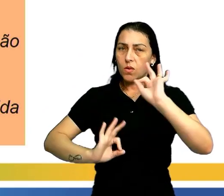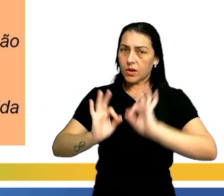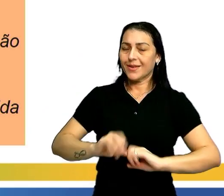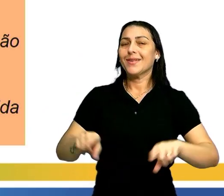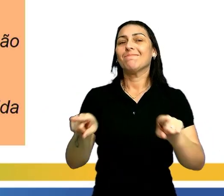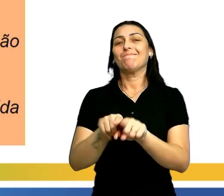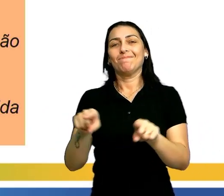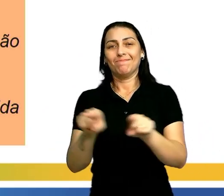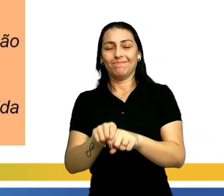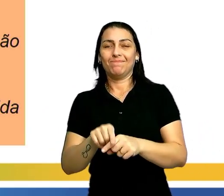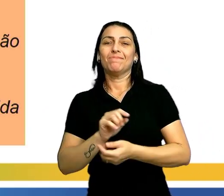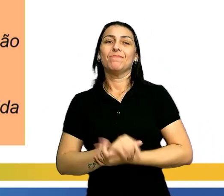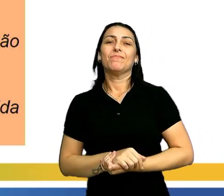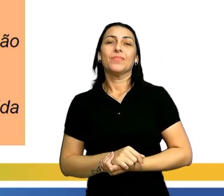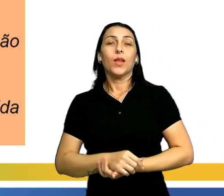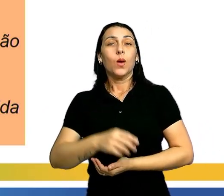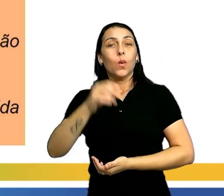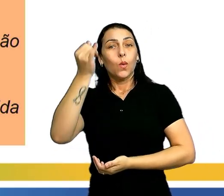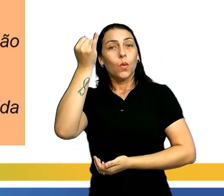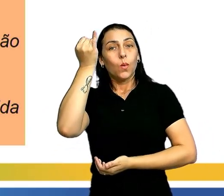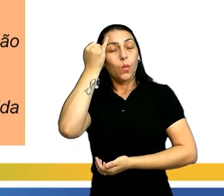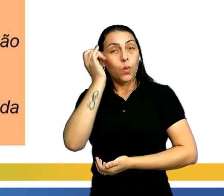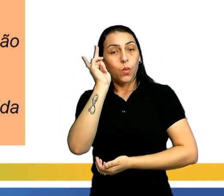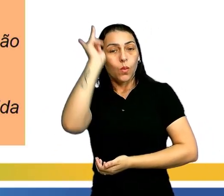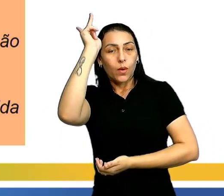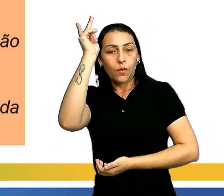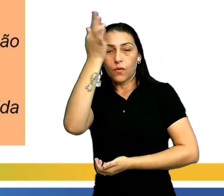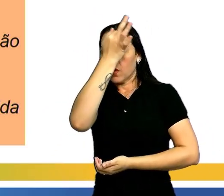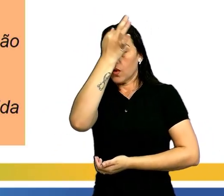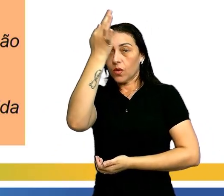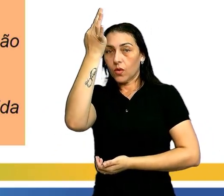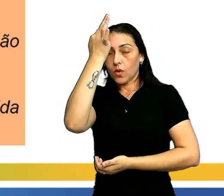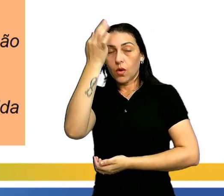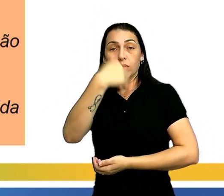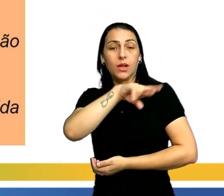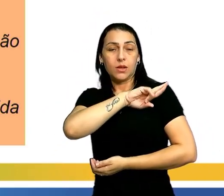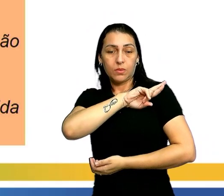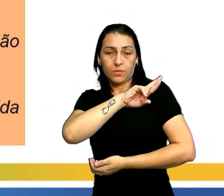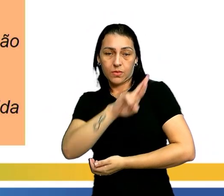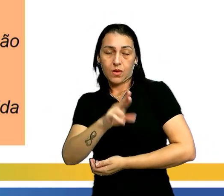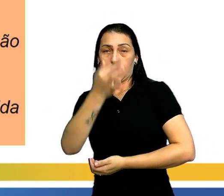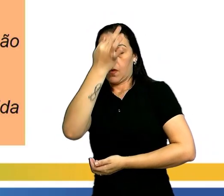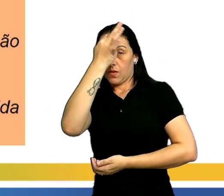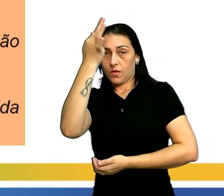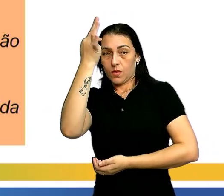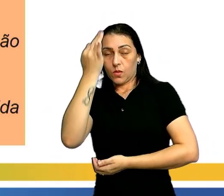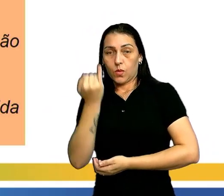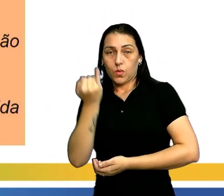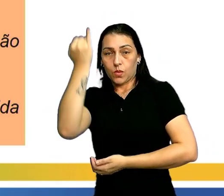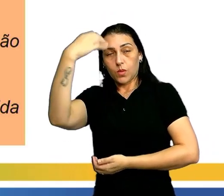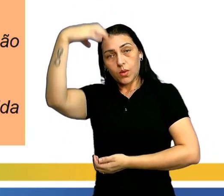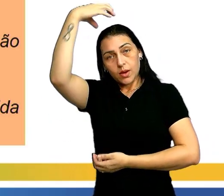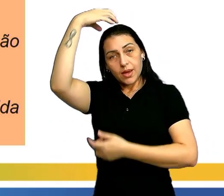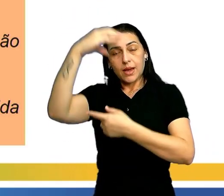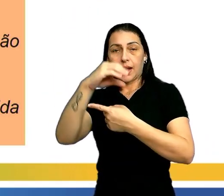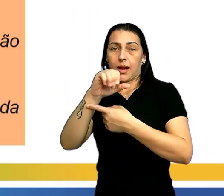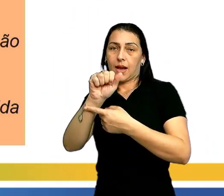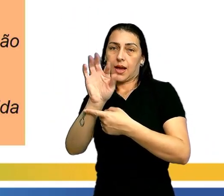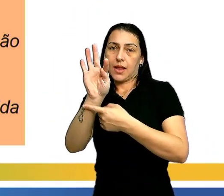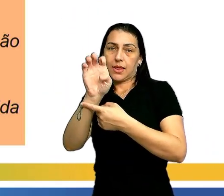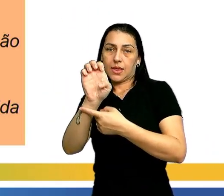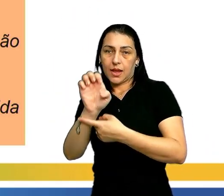organizada. Então, o Immanuel Kant é o filósofo do dever, é o filósofo do imperativo categórico e é